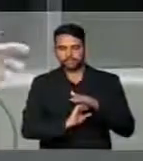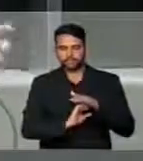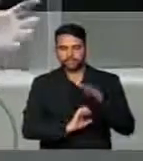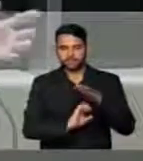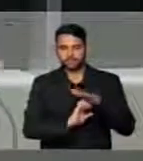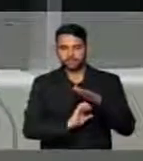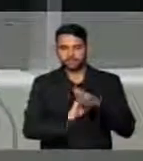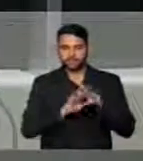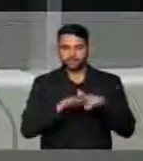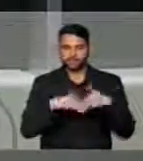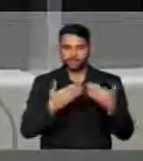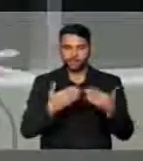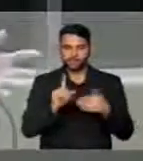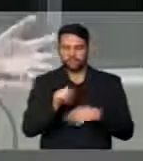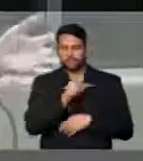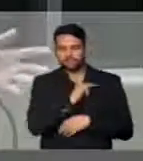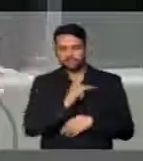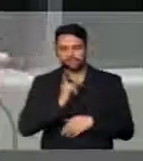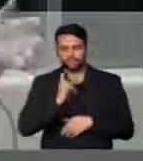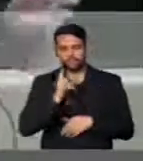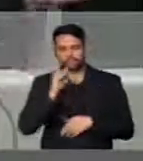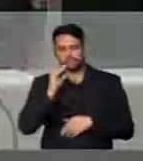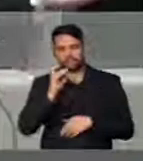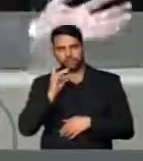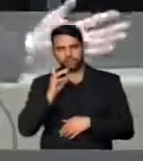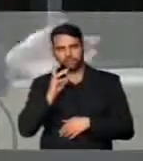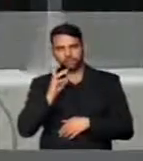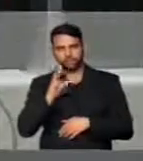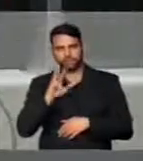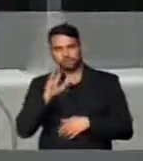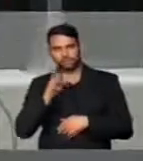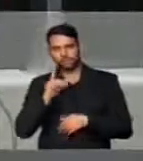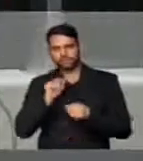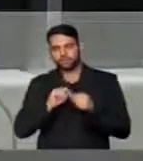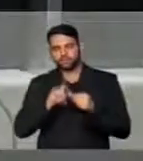as empresas das quais o ex-presidente Lula é apontado como sendo um grande lobista,